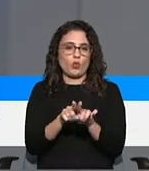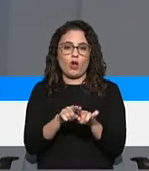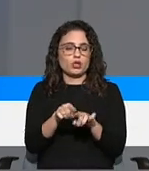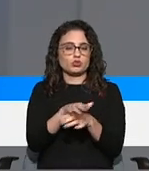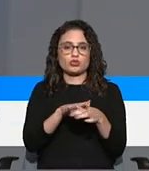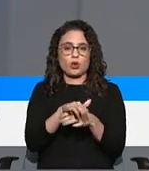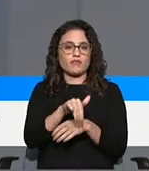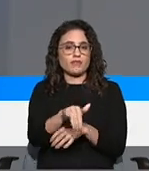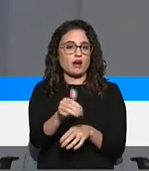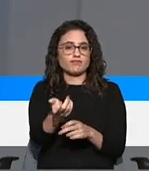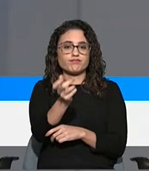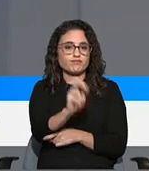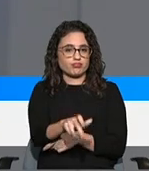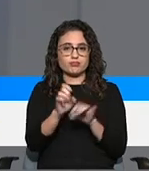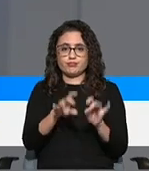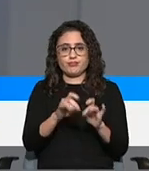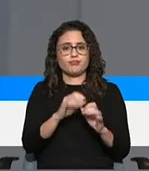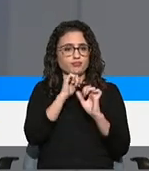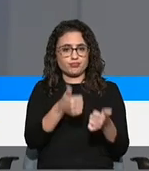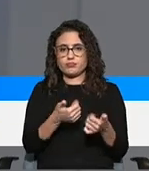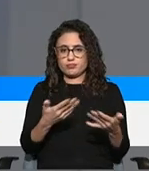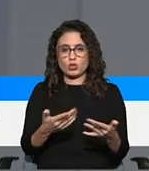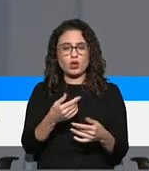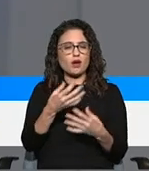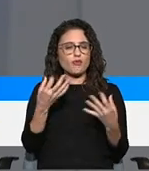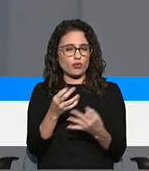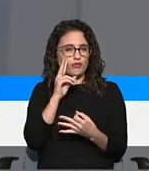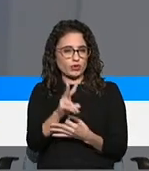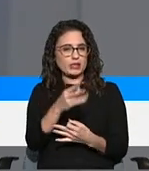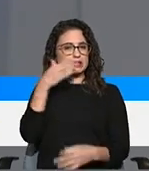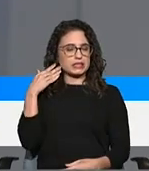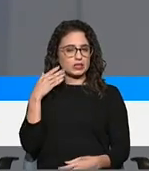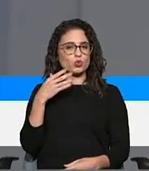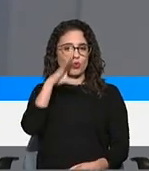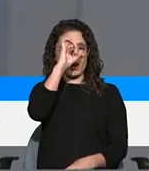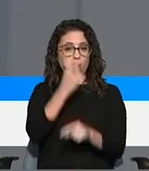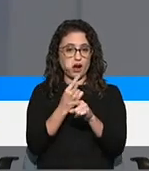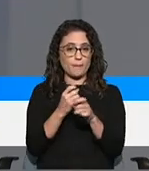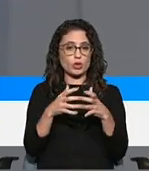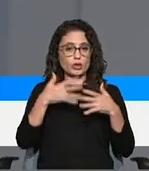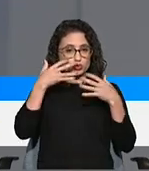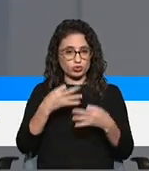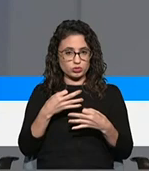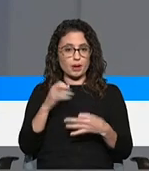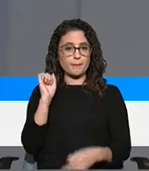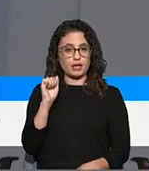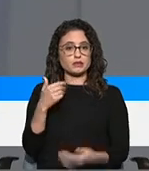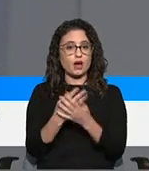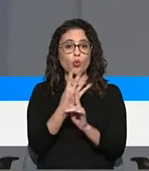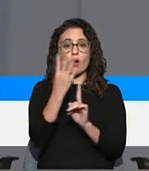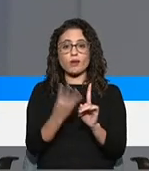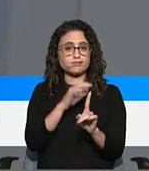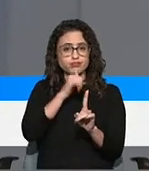a comer aliás nós tínhamos a perceção desde muito cedo que este governo de maioria absoluta do partido socialista não aguentaria os 4 anos o que é um